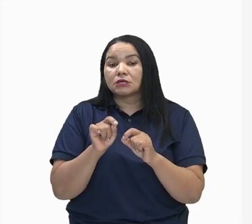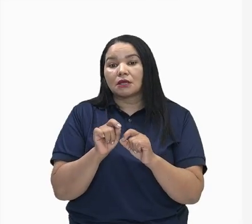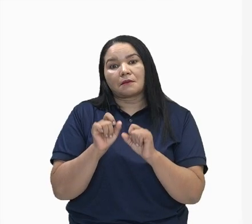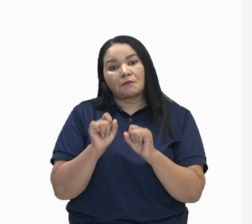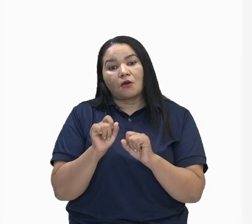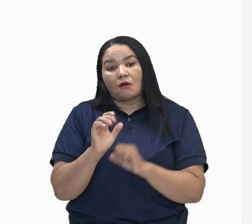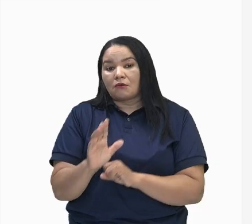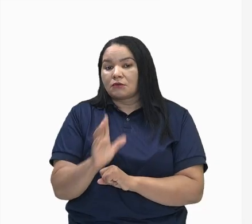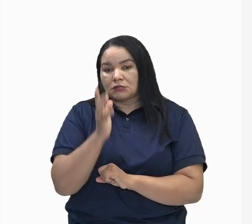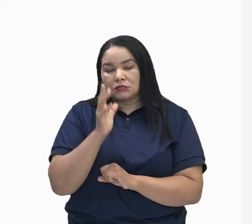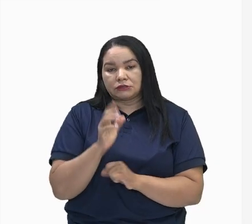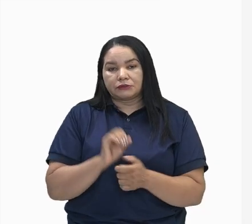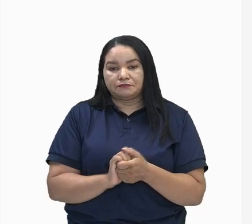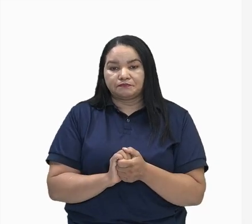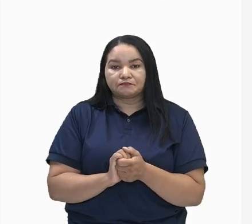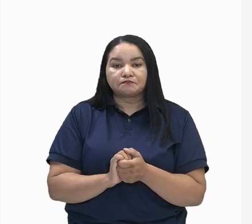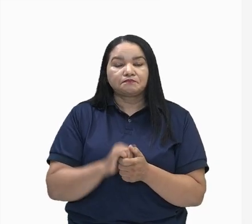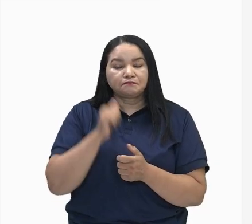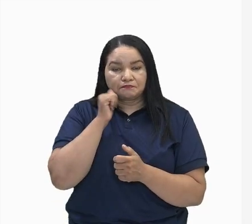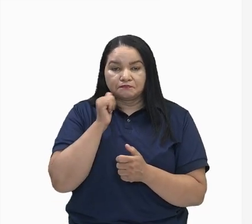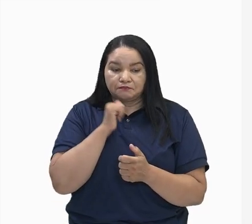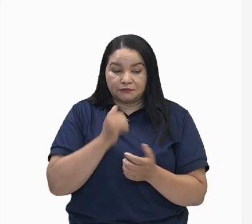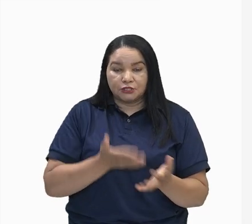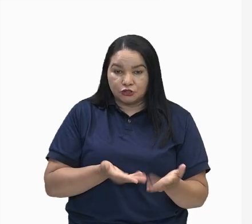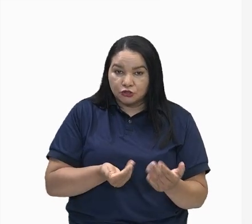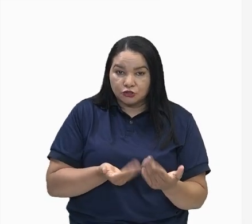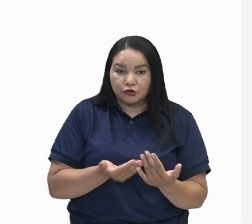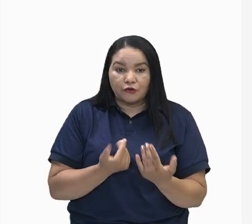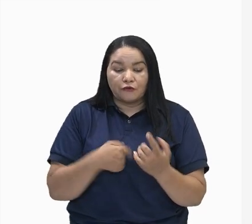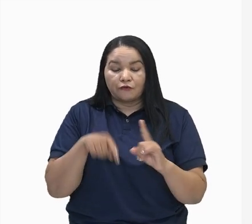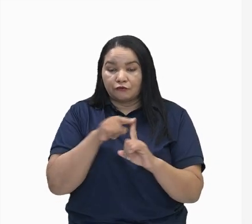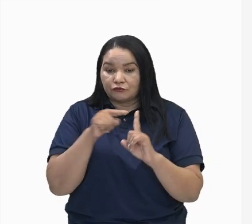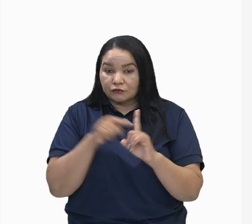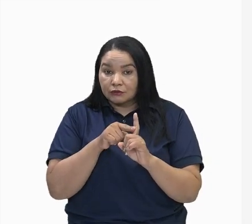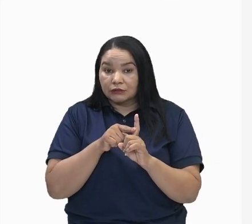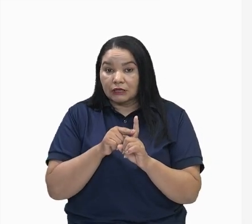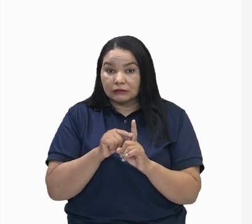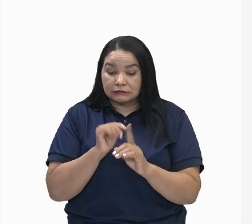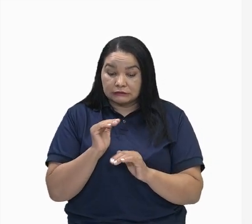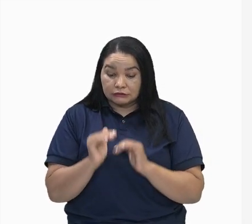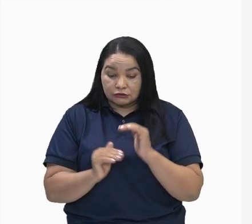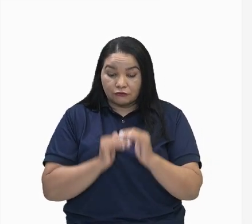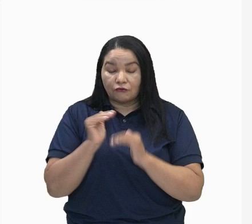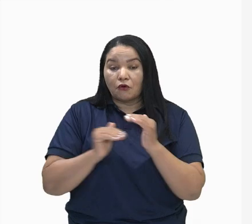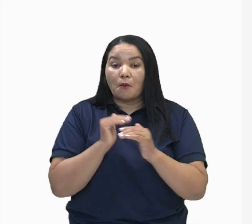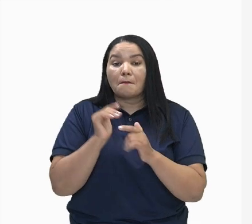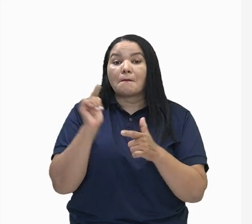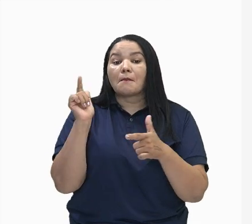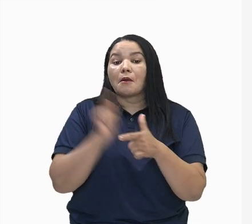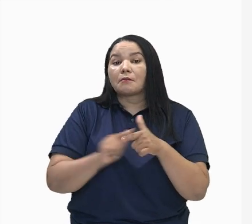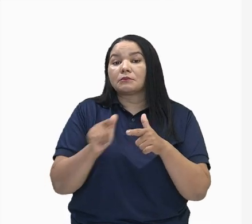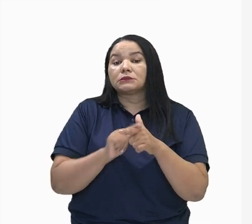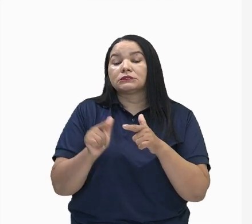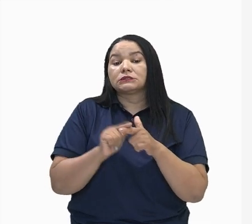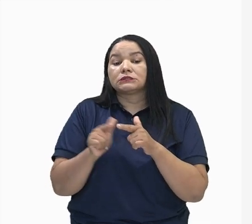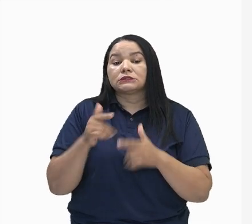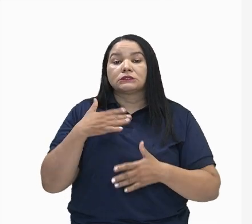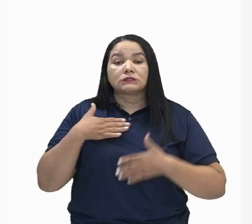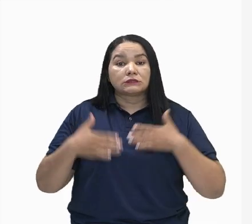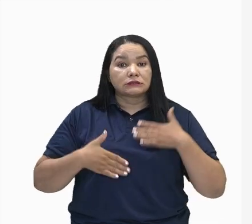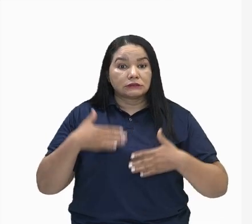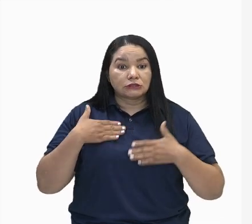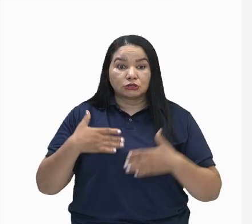que para gestantes, esses impactos vão desde o desenvolvimento de problemas de saúde física